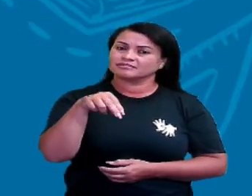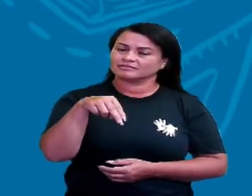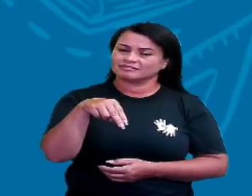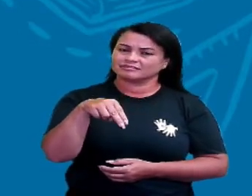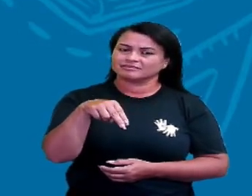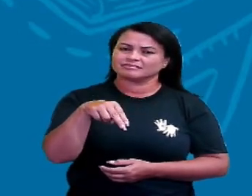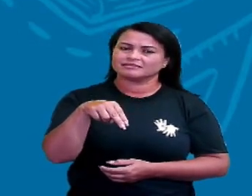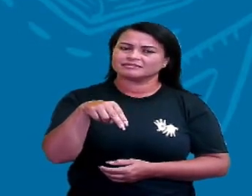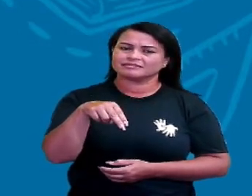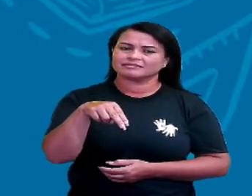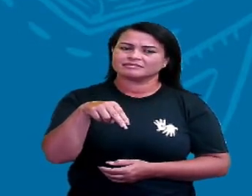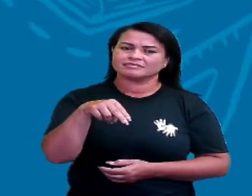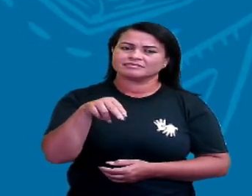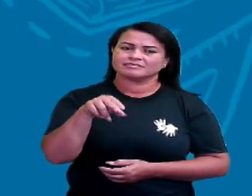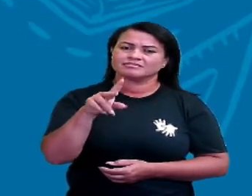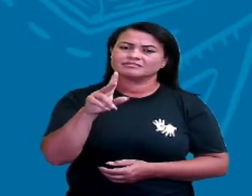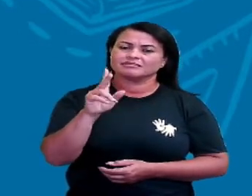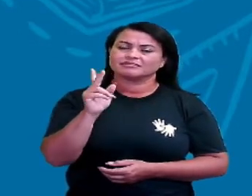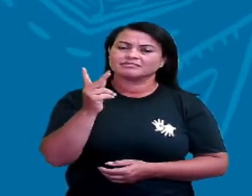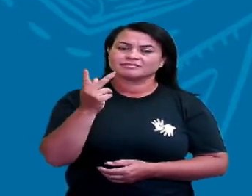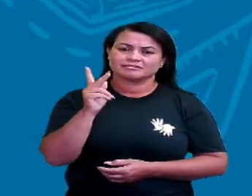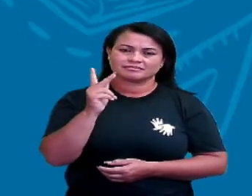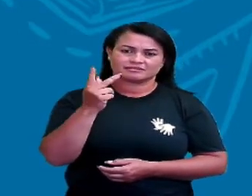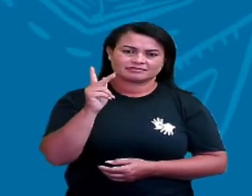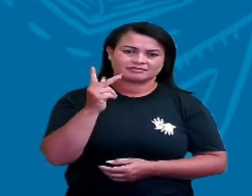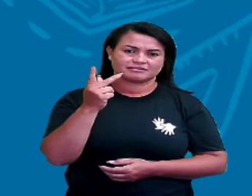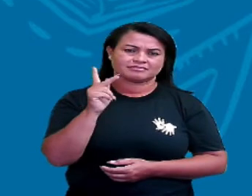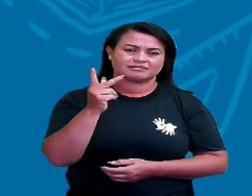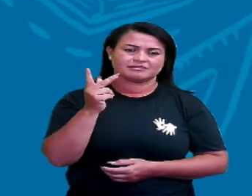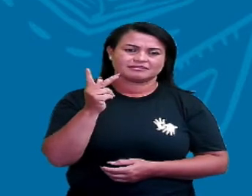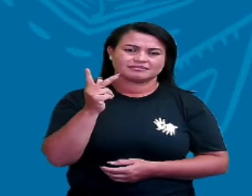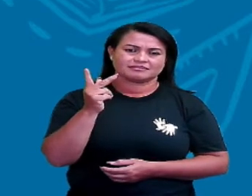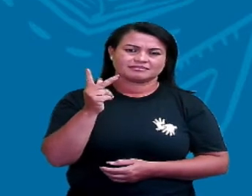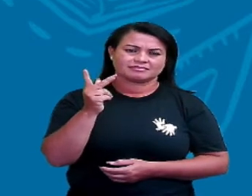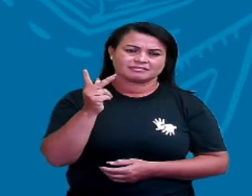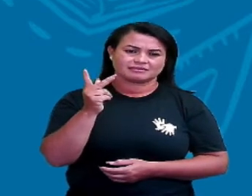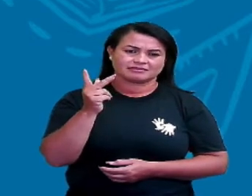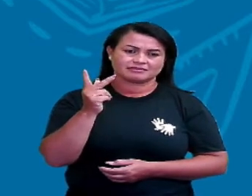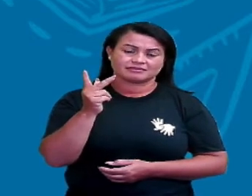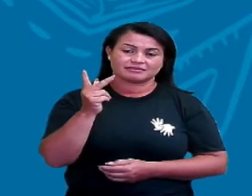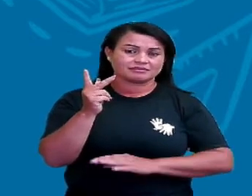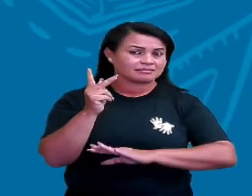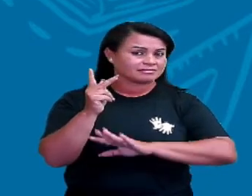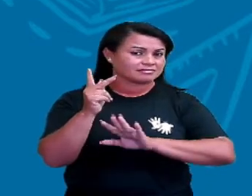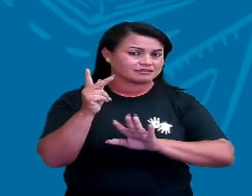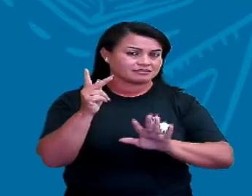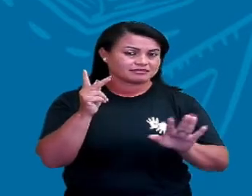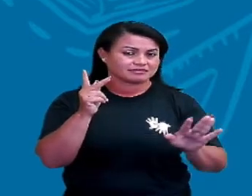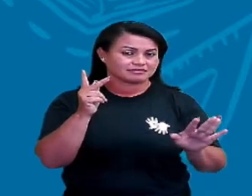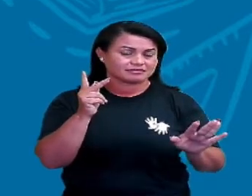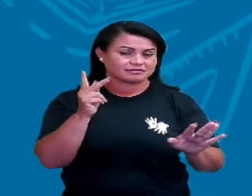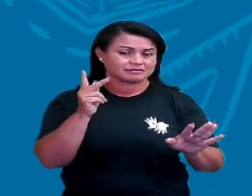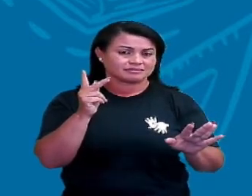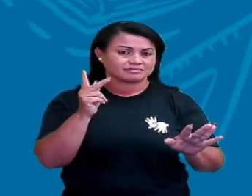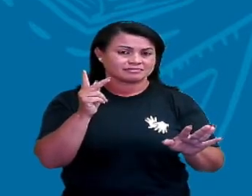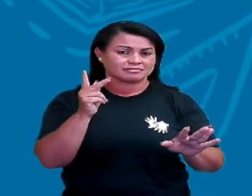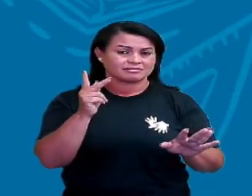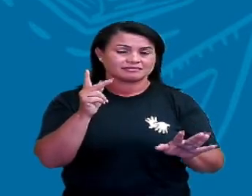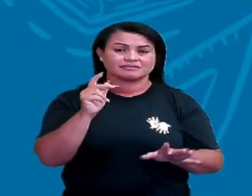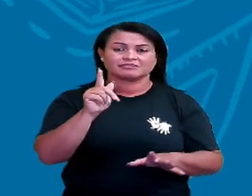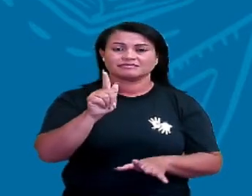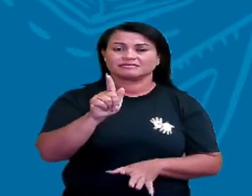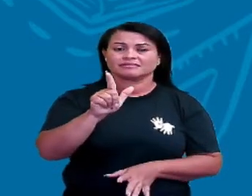o N, o H e acabou.